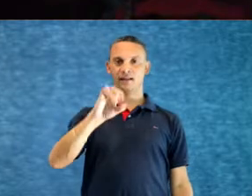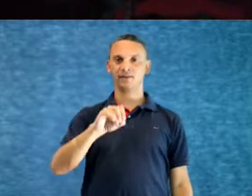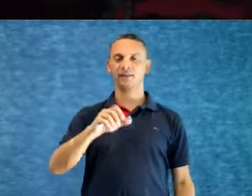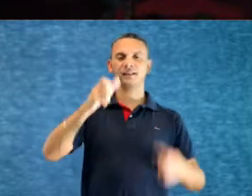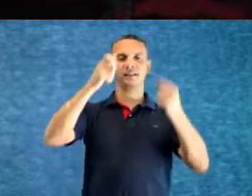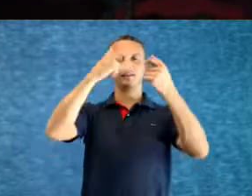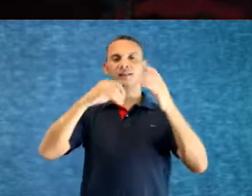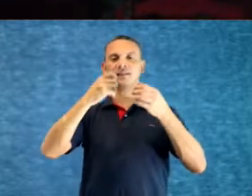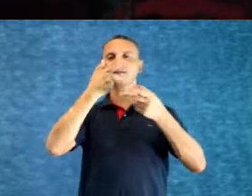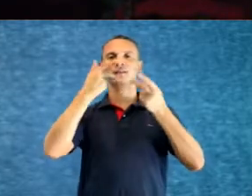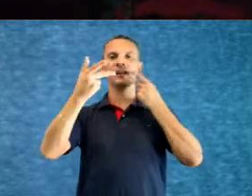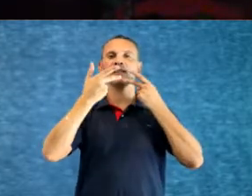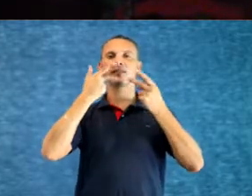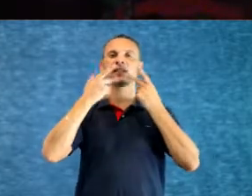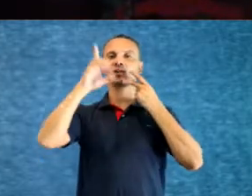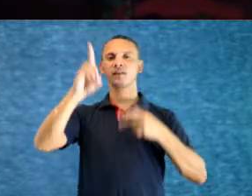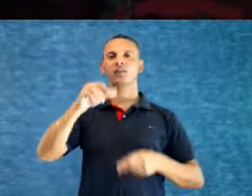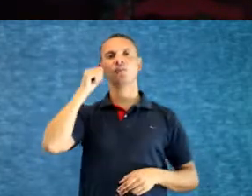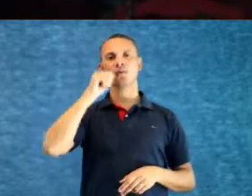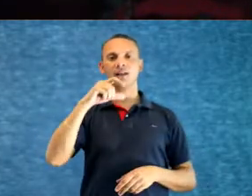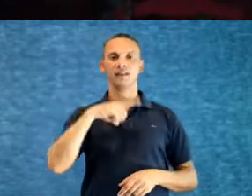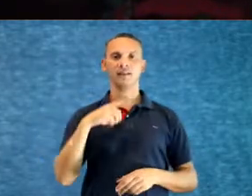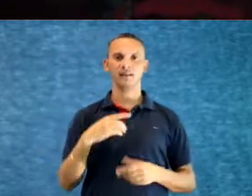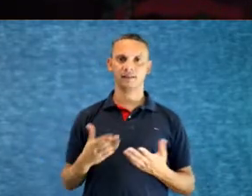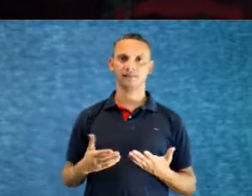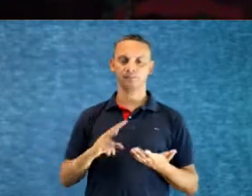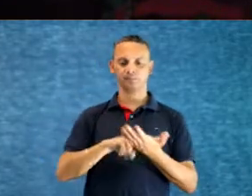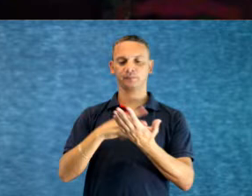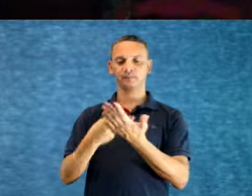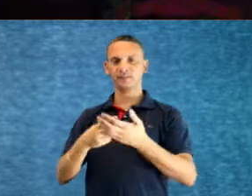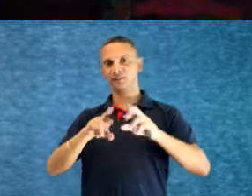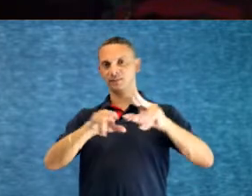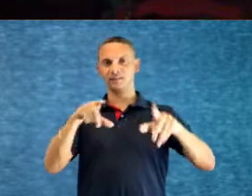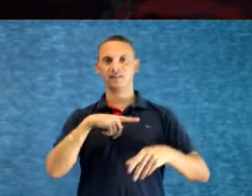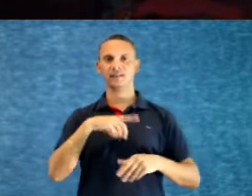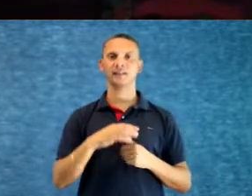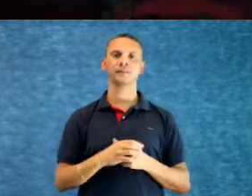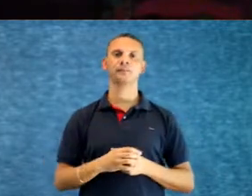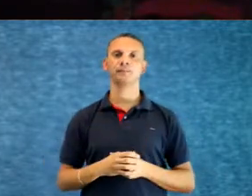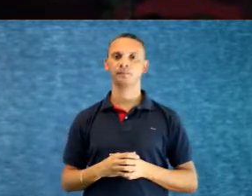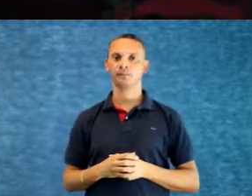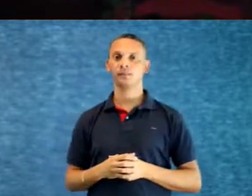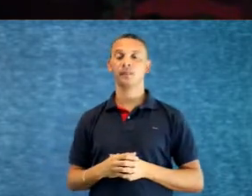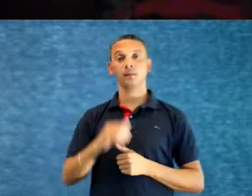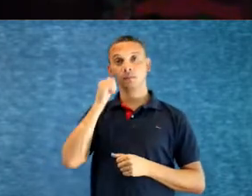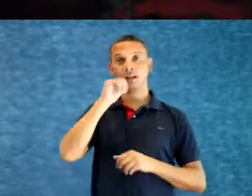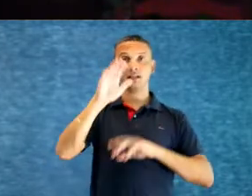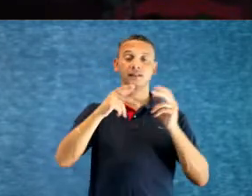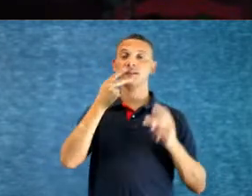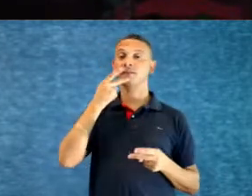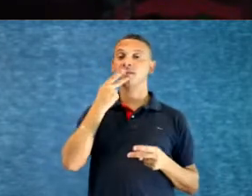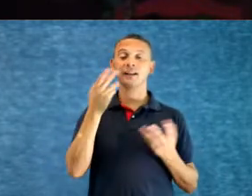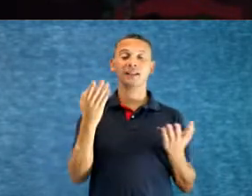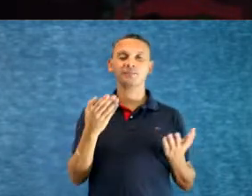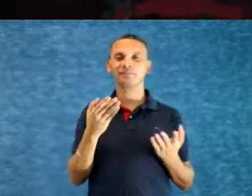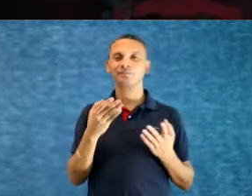Brasil, falando das riquezas. E, nesse livro, ela cita inúmeros viajantes que escreveram sobre o Brasil.